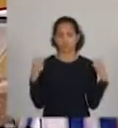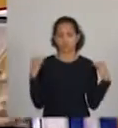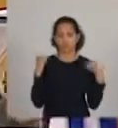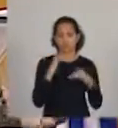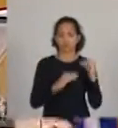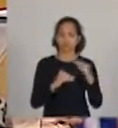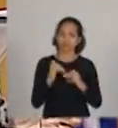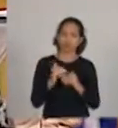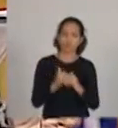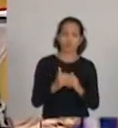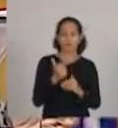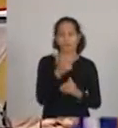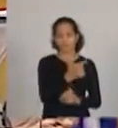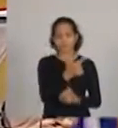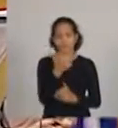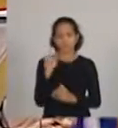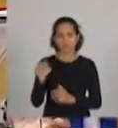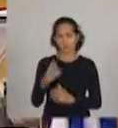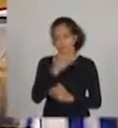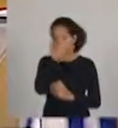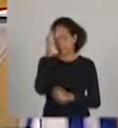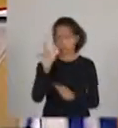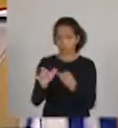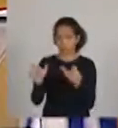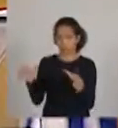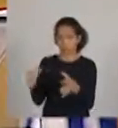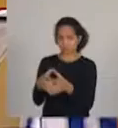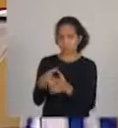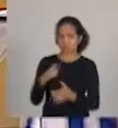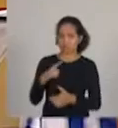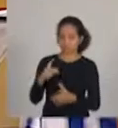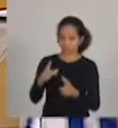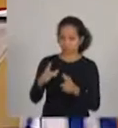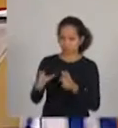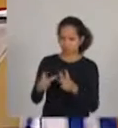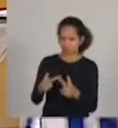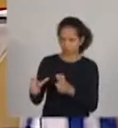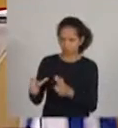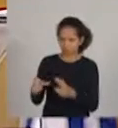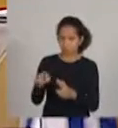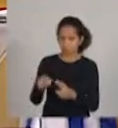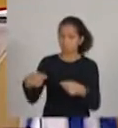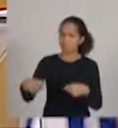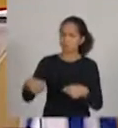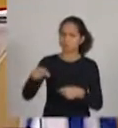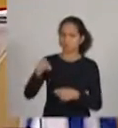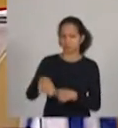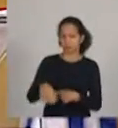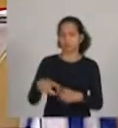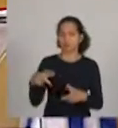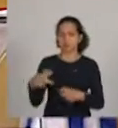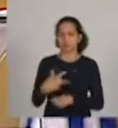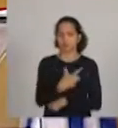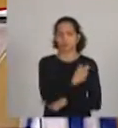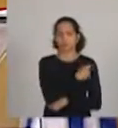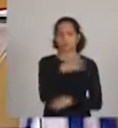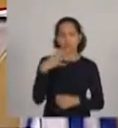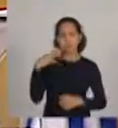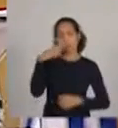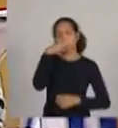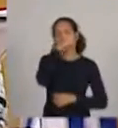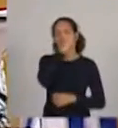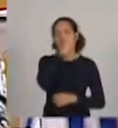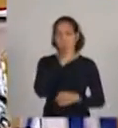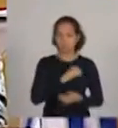torno de 22 mil pessoas, e no nosso entendimento, eles precisam ser vacinados com a maior brevidade